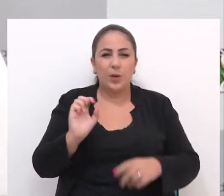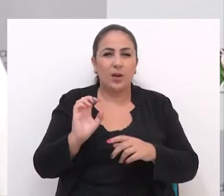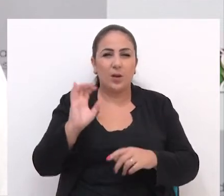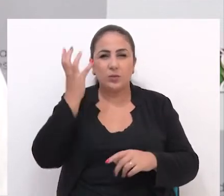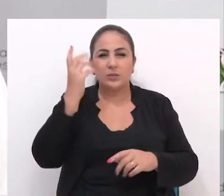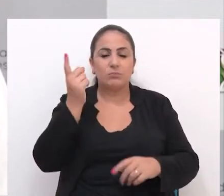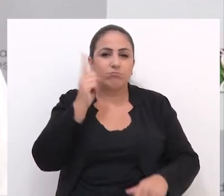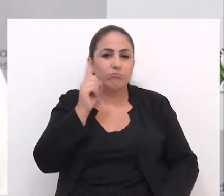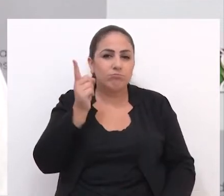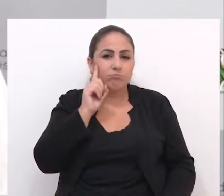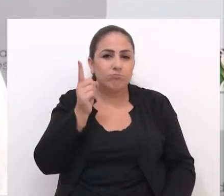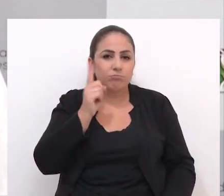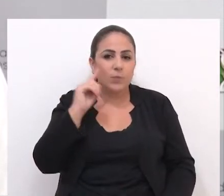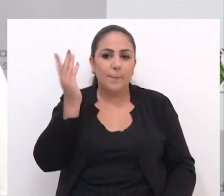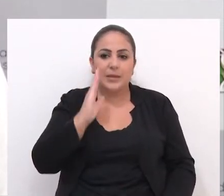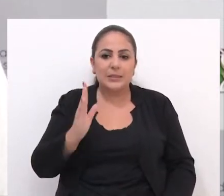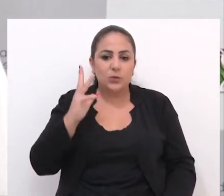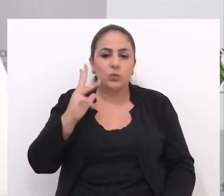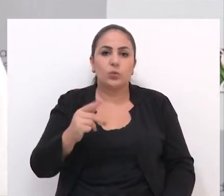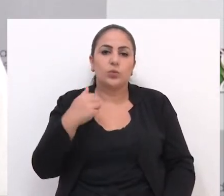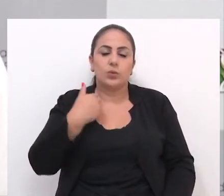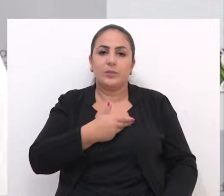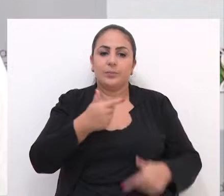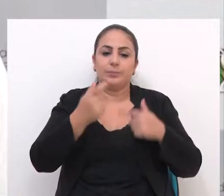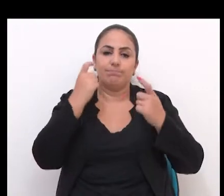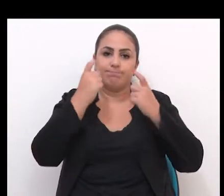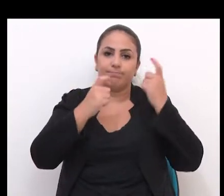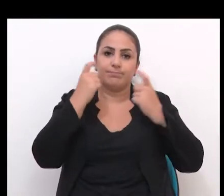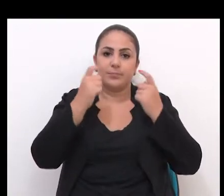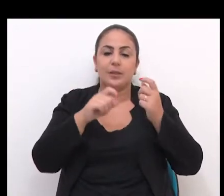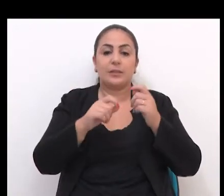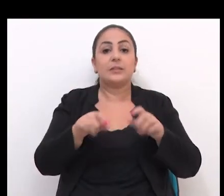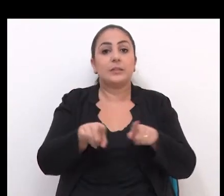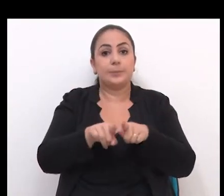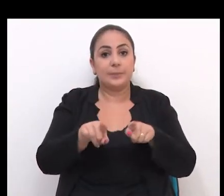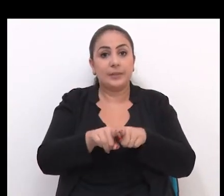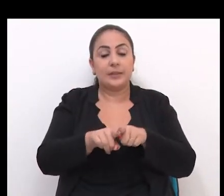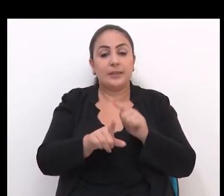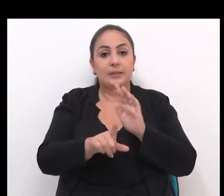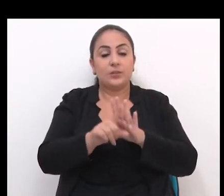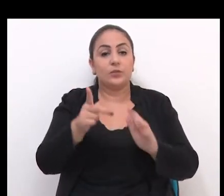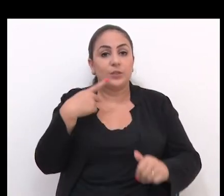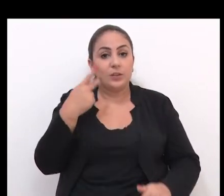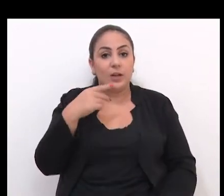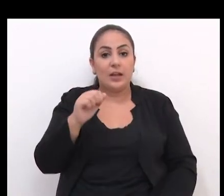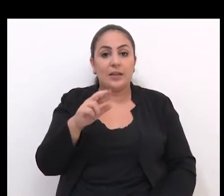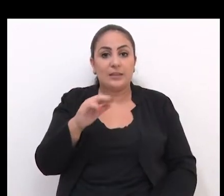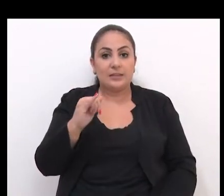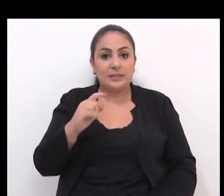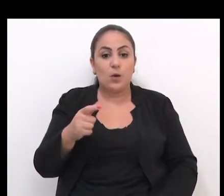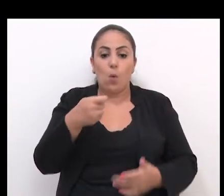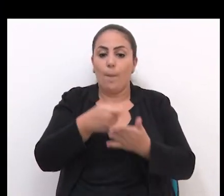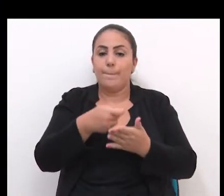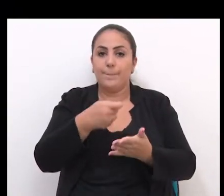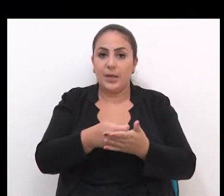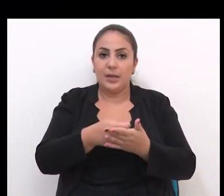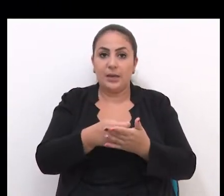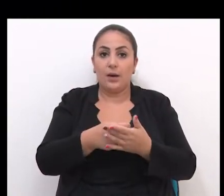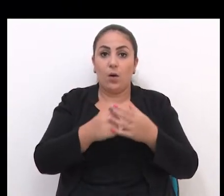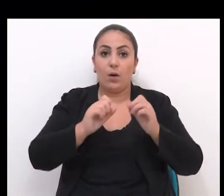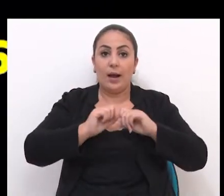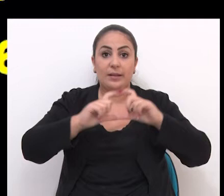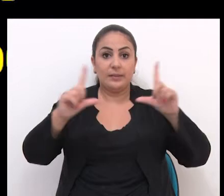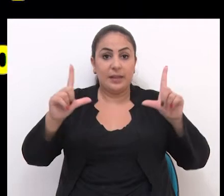assim todo dia no Brasil inteiro. Então essa era a nossa preocupação. A lei do vereador Aristeu Dallalana obriga a colocação de cartazes